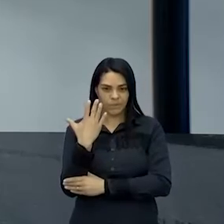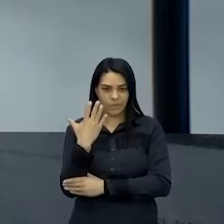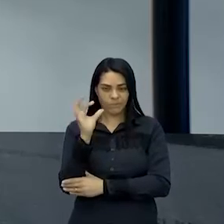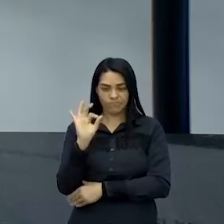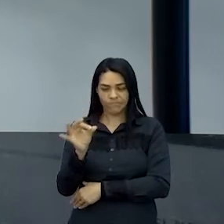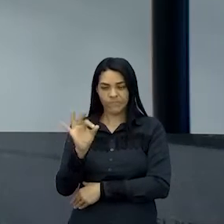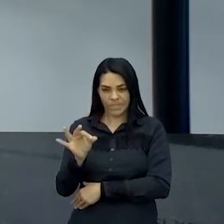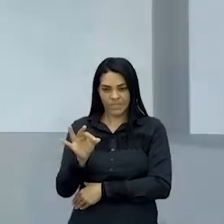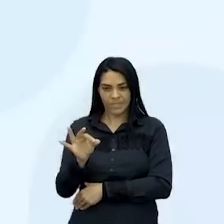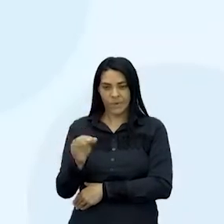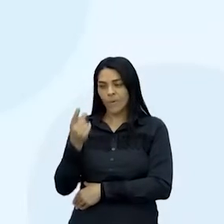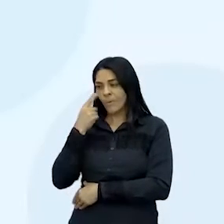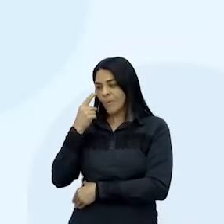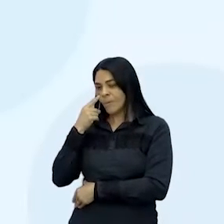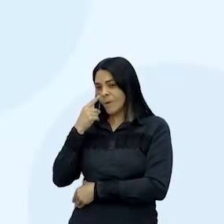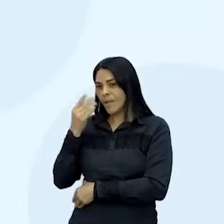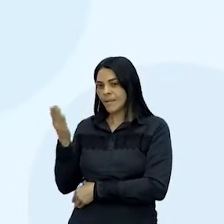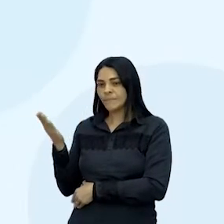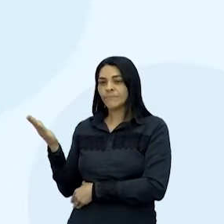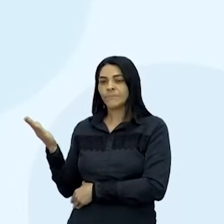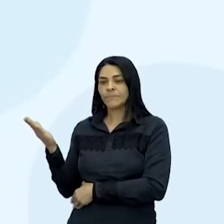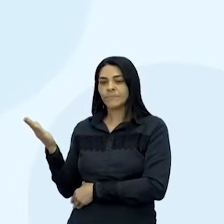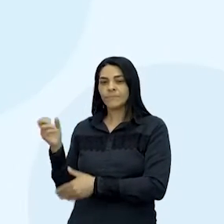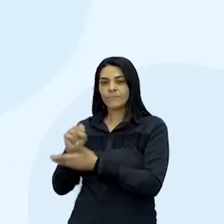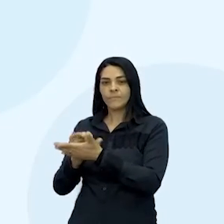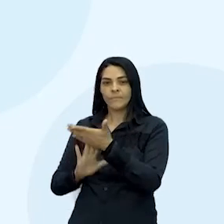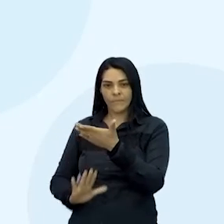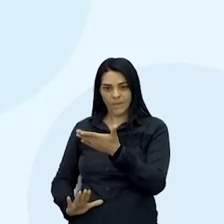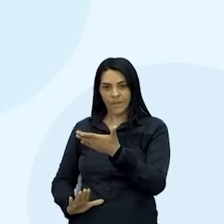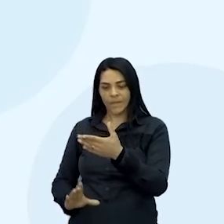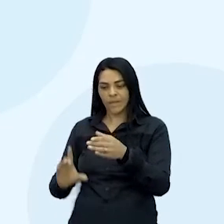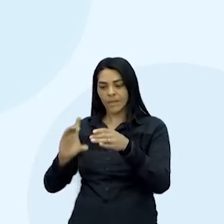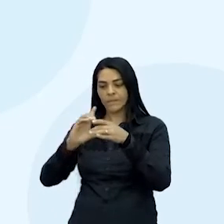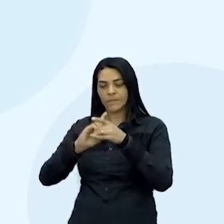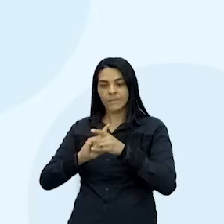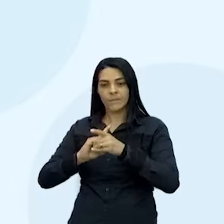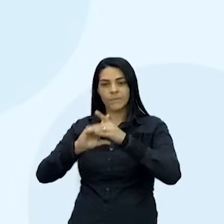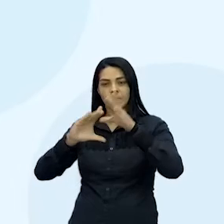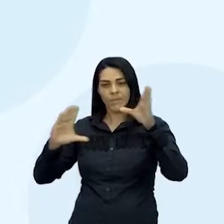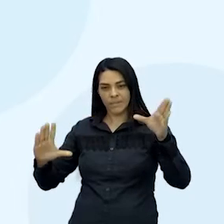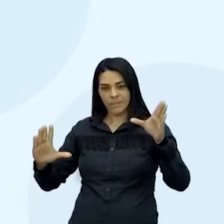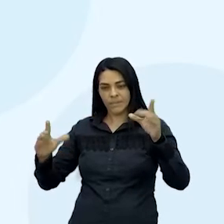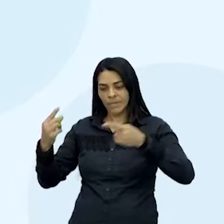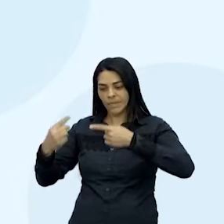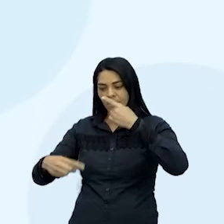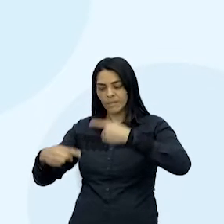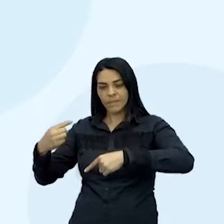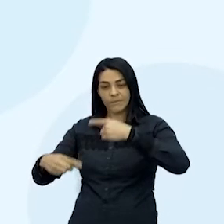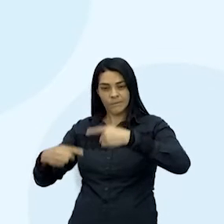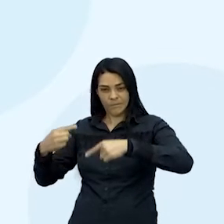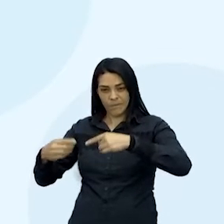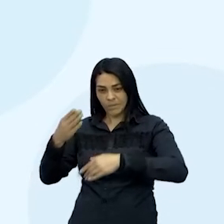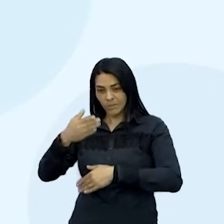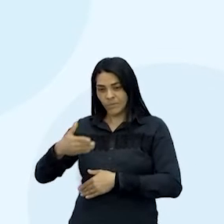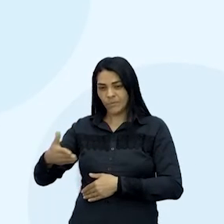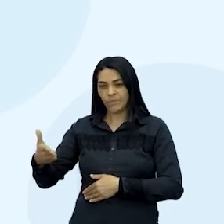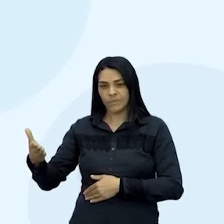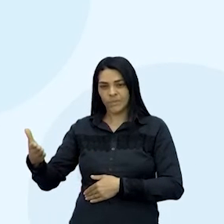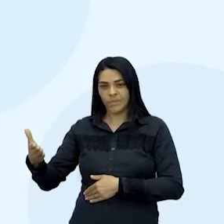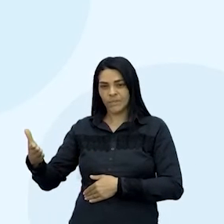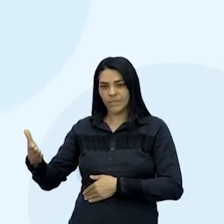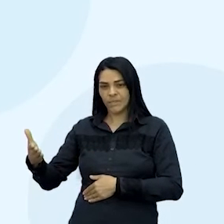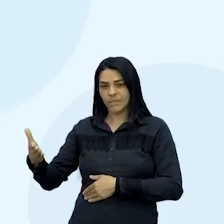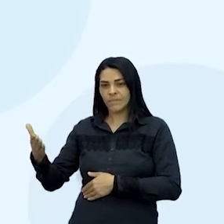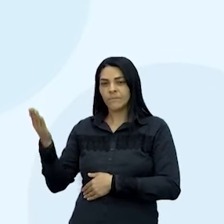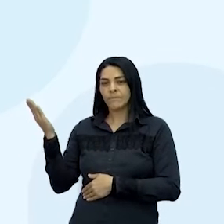olhadinha na nossa atividade. O tema principal é democracia em debate. Então, vocês vão pegar esse